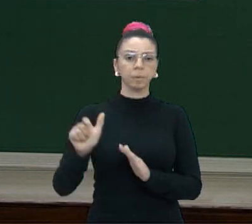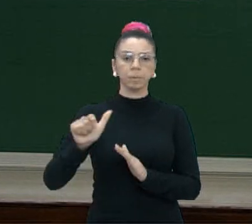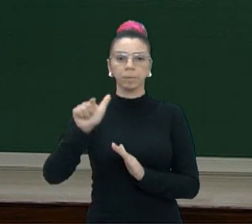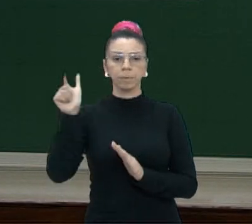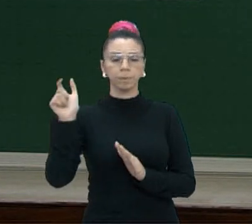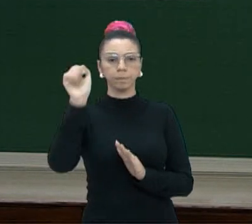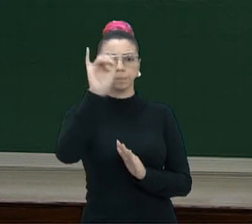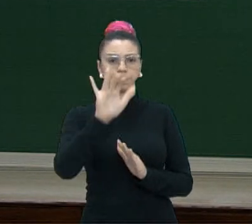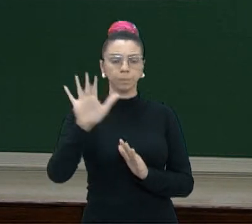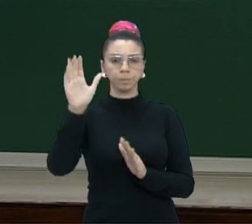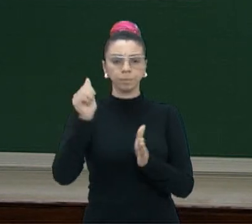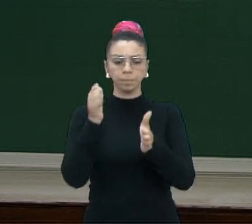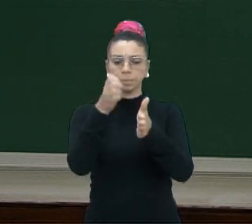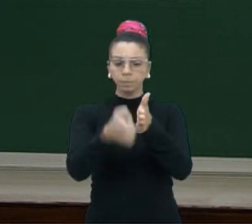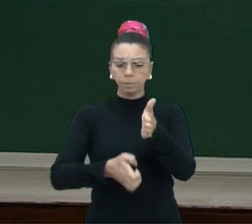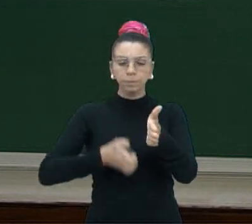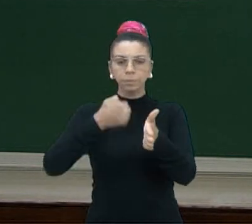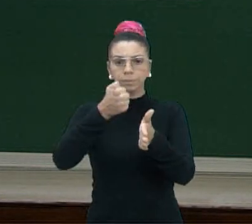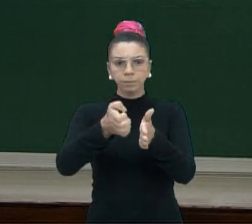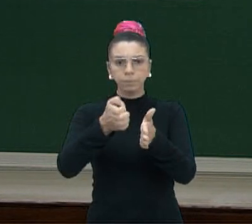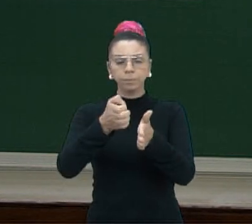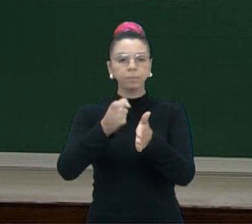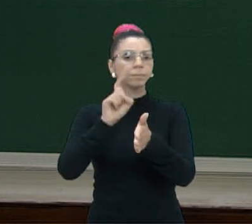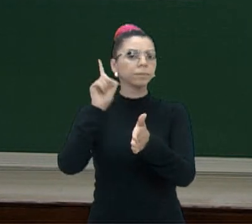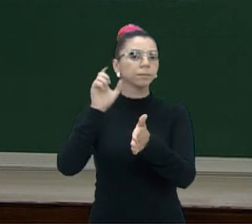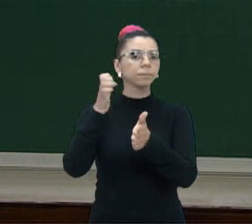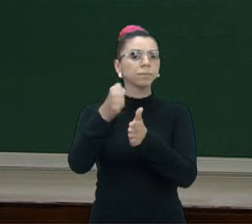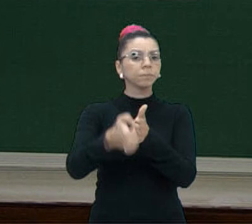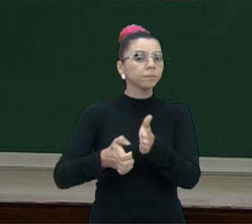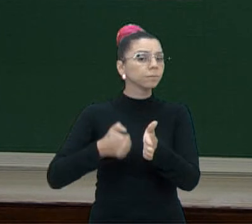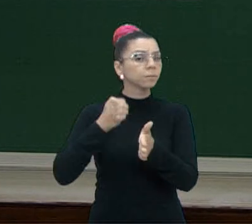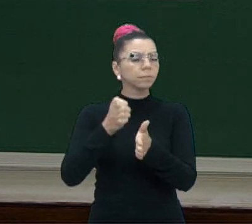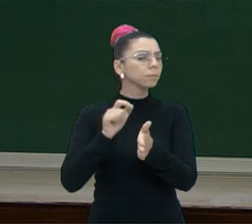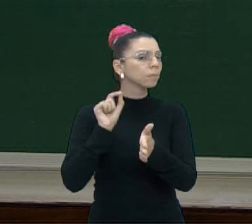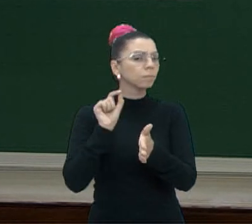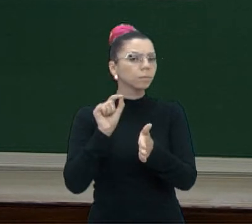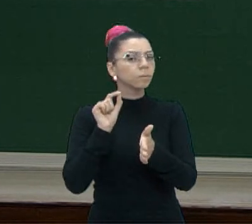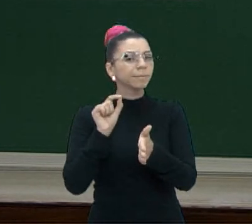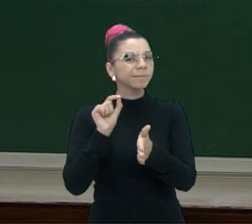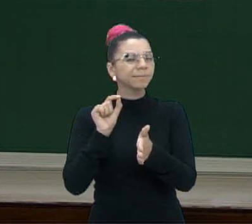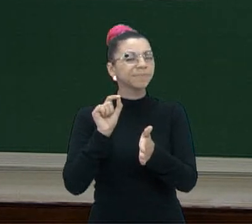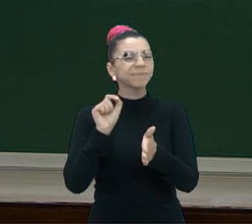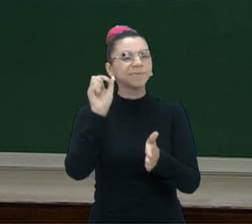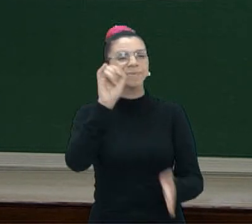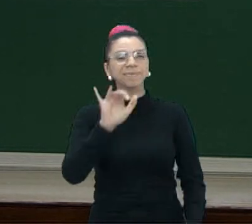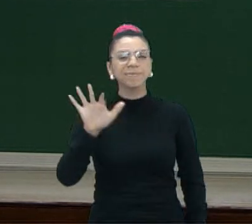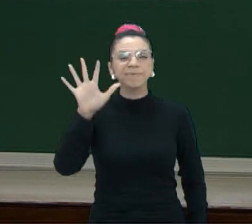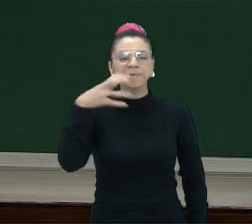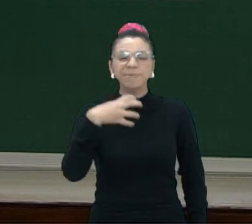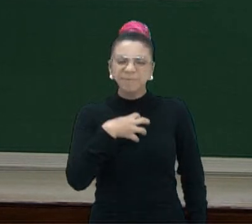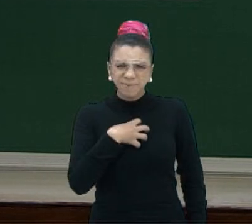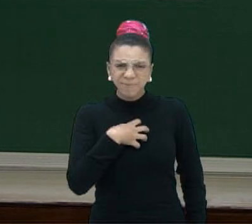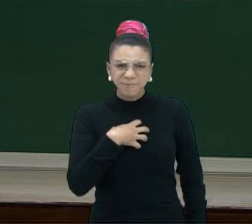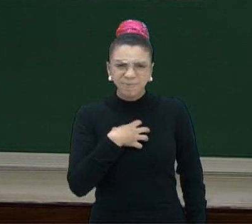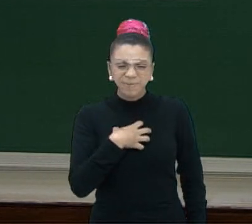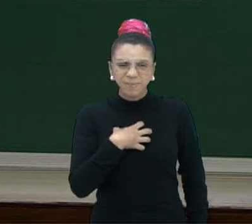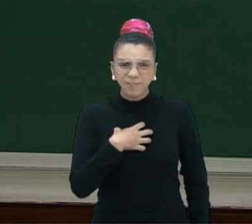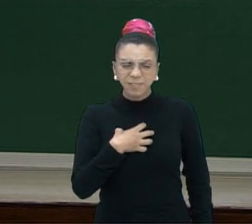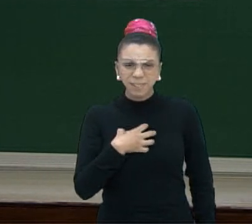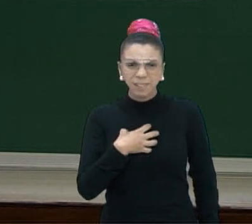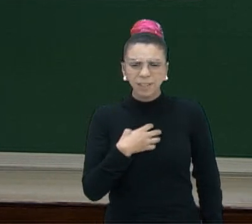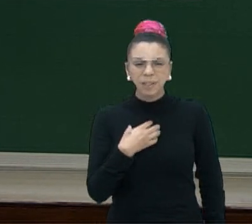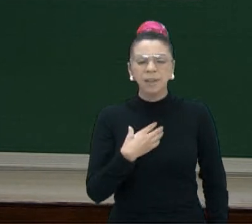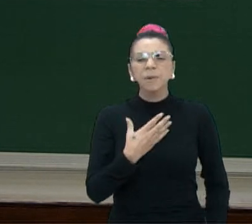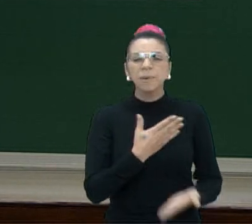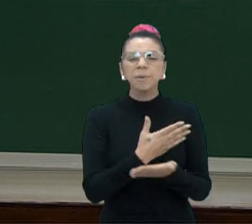imagem, um trem. Esse trem, e agora? Que imagem será que ele está trazendo? Será que você já está começando a